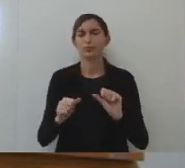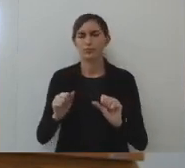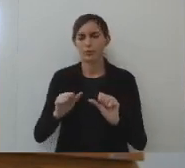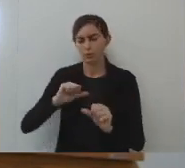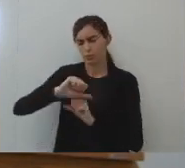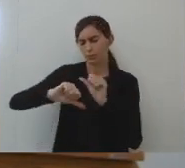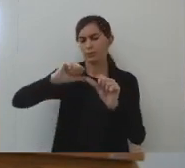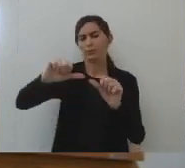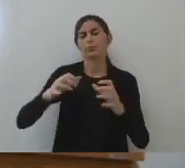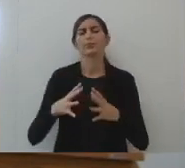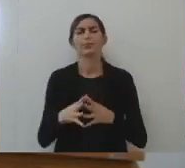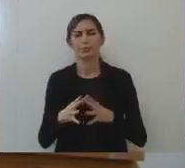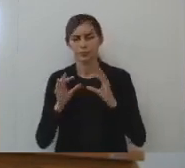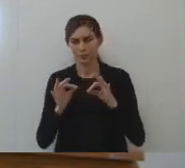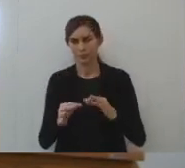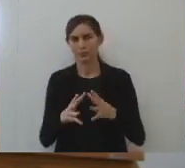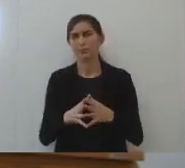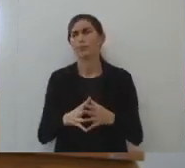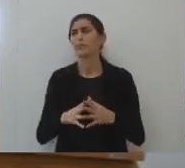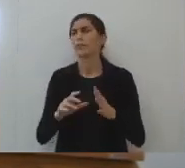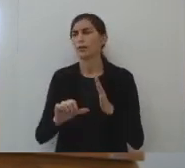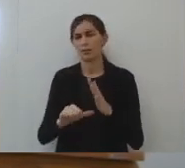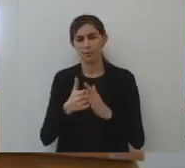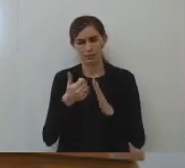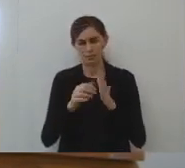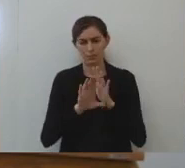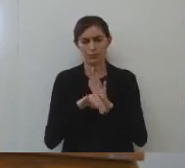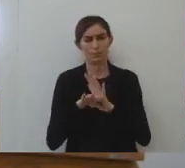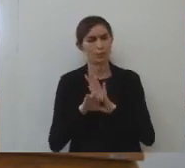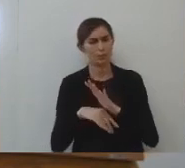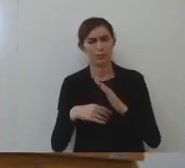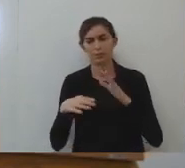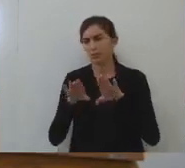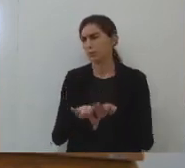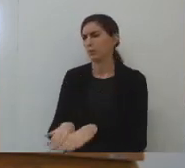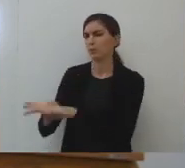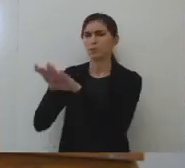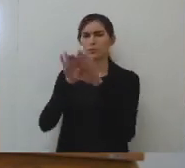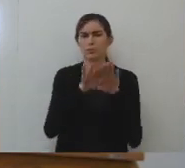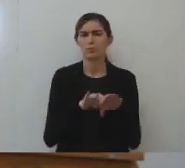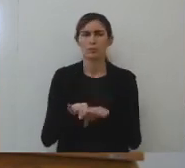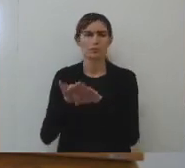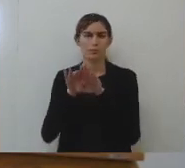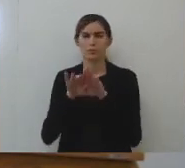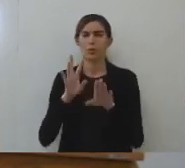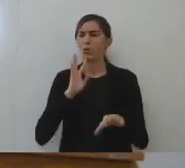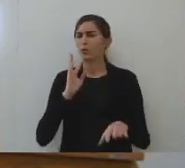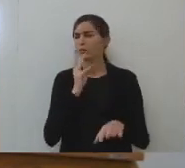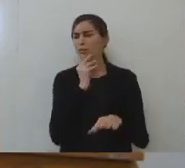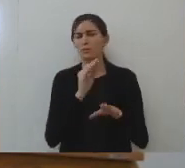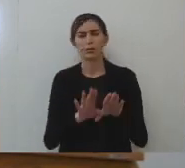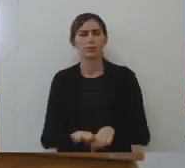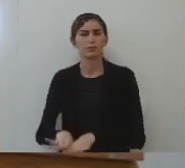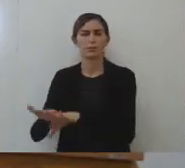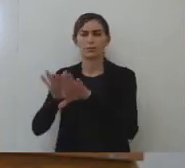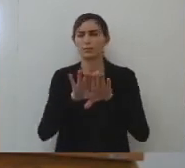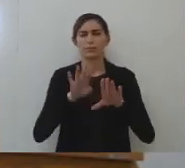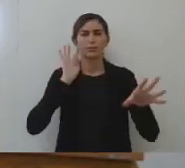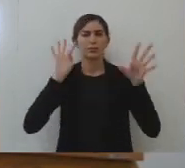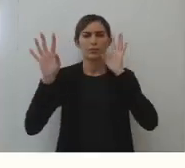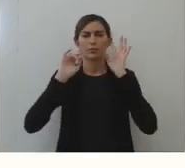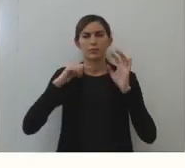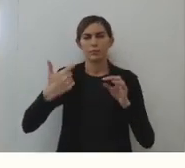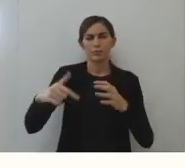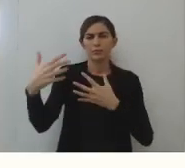ser transformadas, certo? Primeiro conceito, senso comum. Associa-se àquele conhecimento que não passa por reflexão,